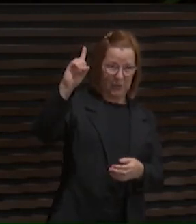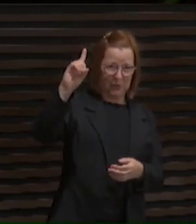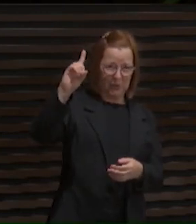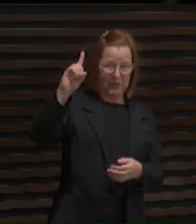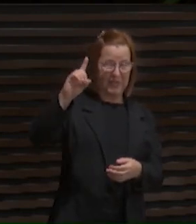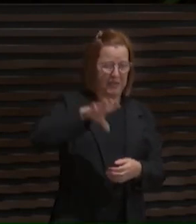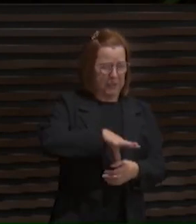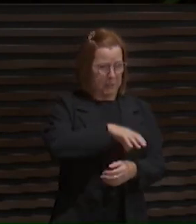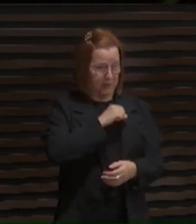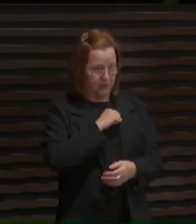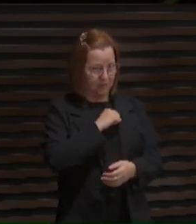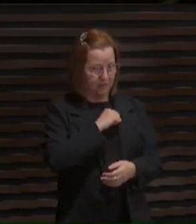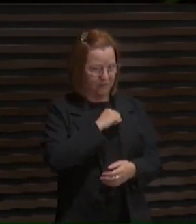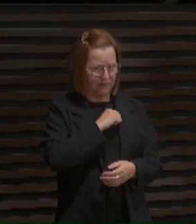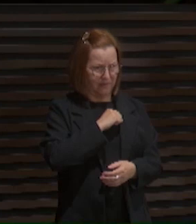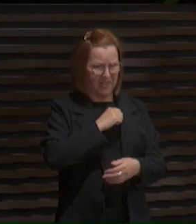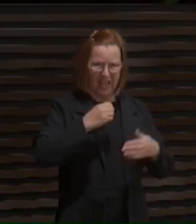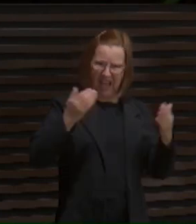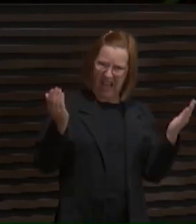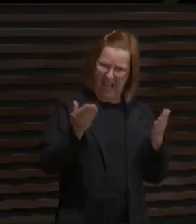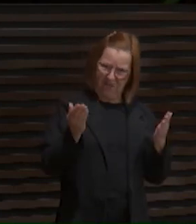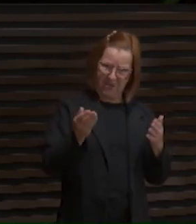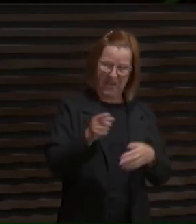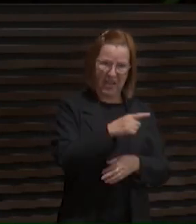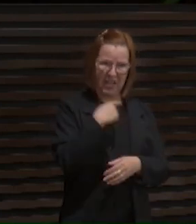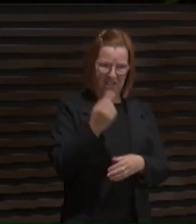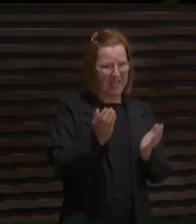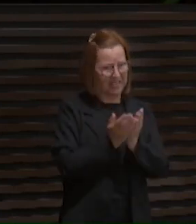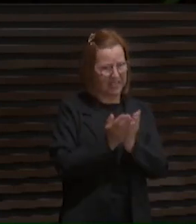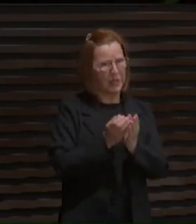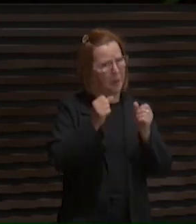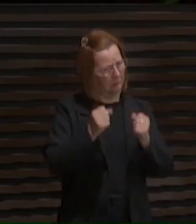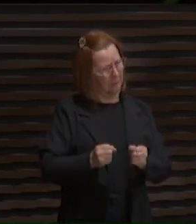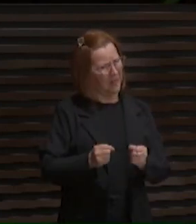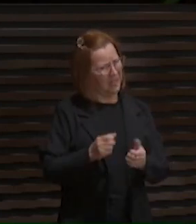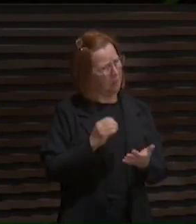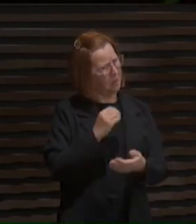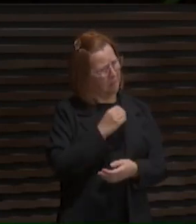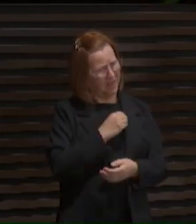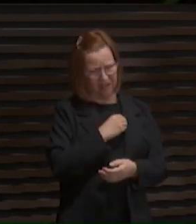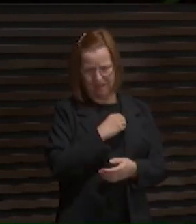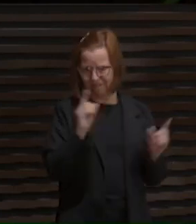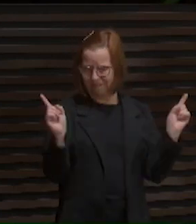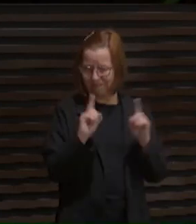ser aceitável agora que cremos? De maneira nenhuma. Vamos ler juntos Romanos